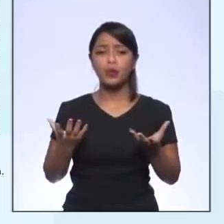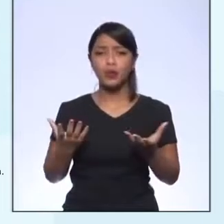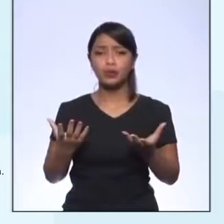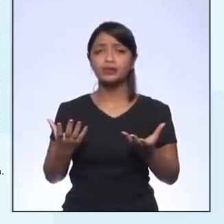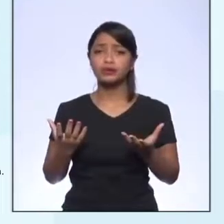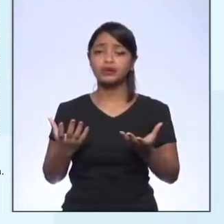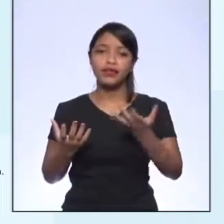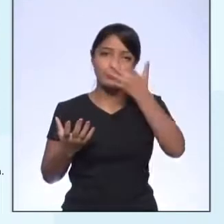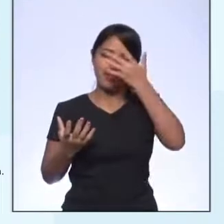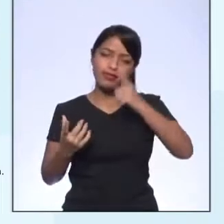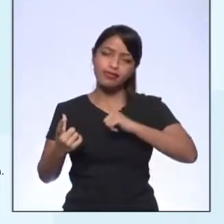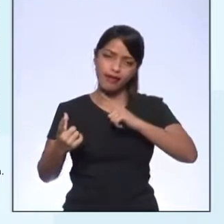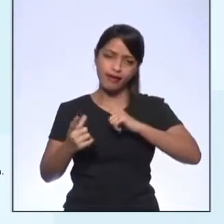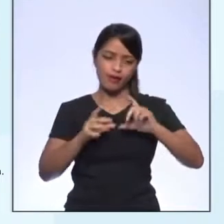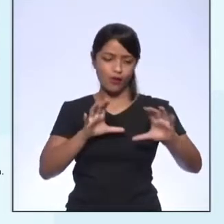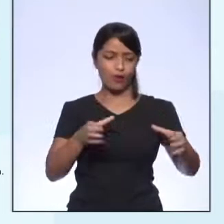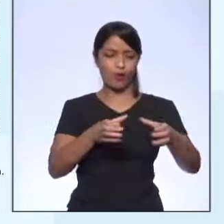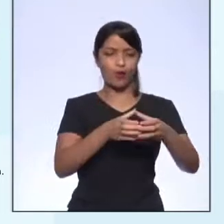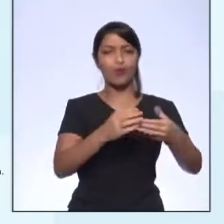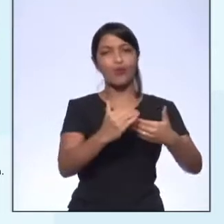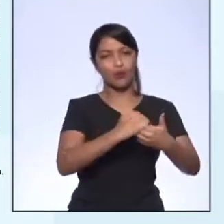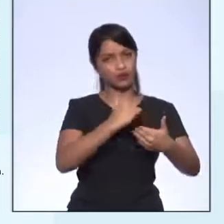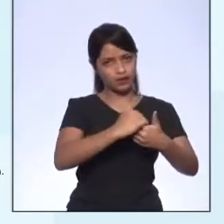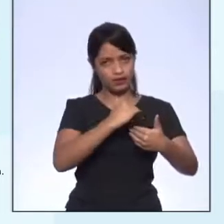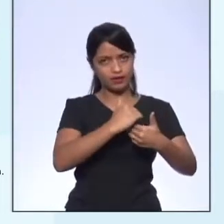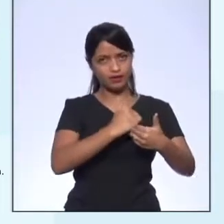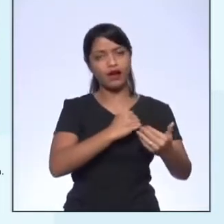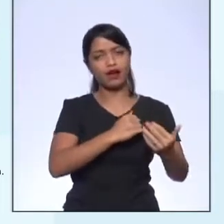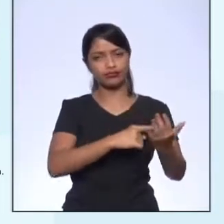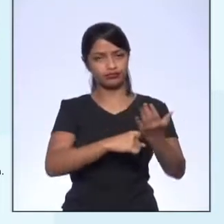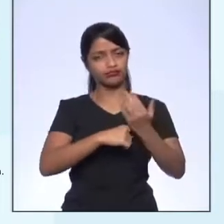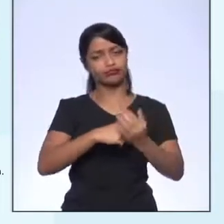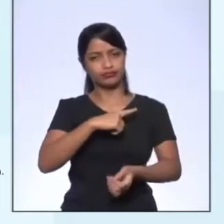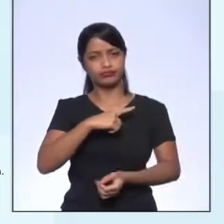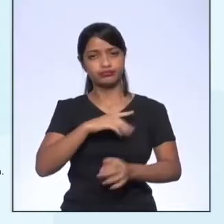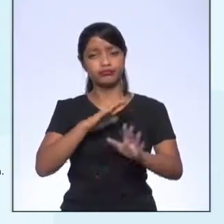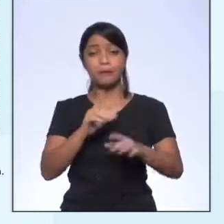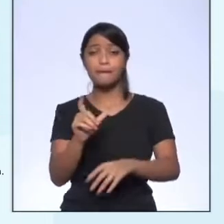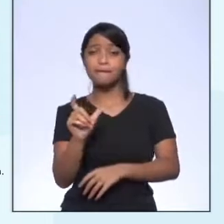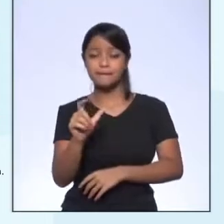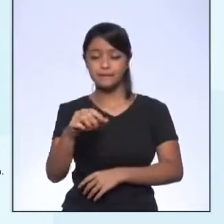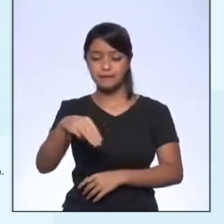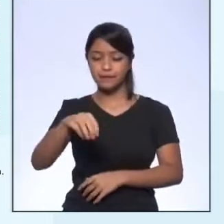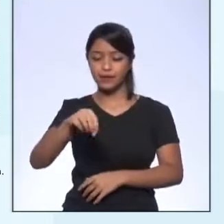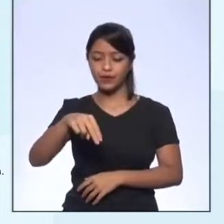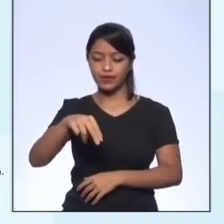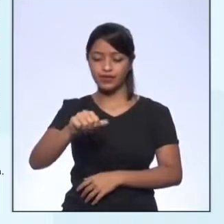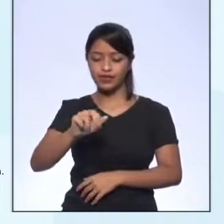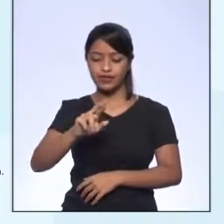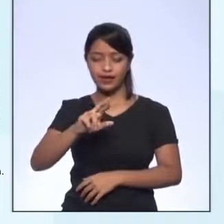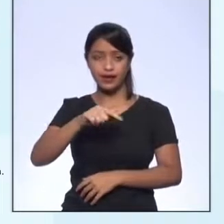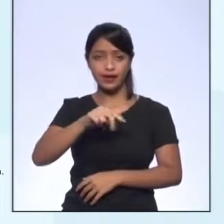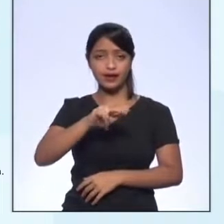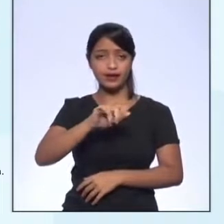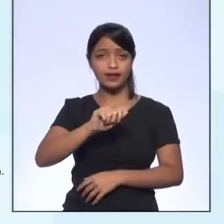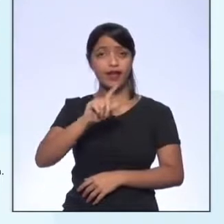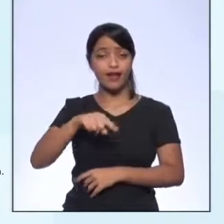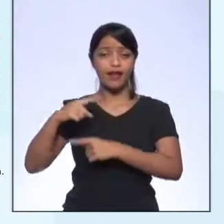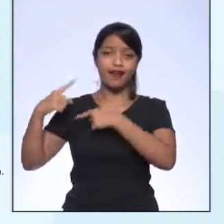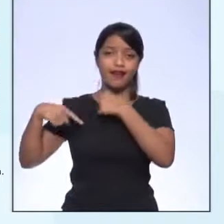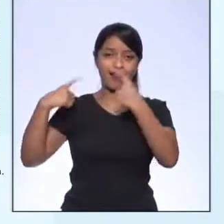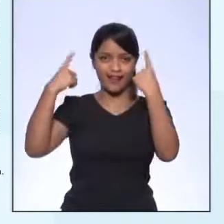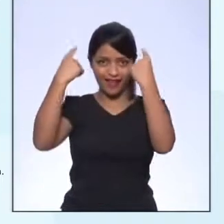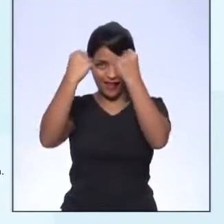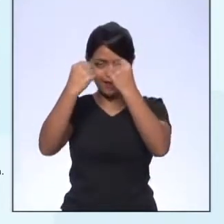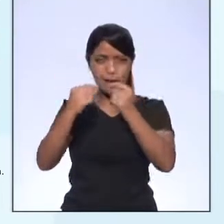um conselho de assessores. A palavra monarquia vem dos termos gregos monos,